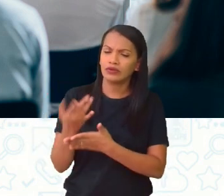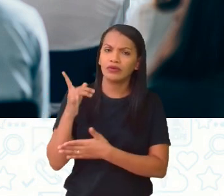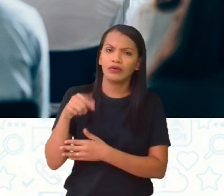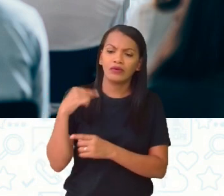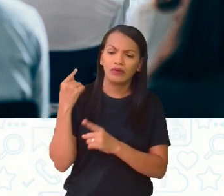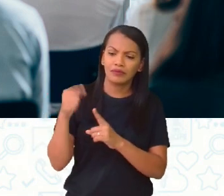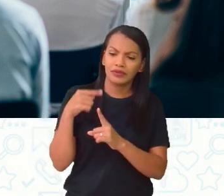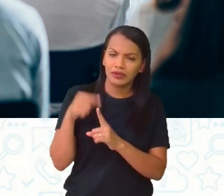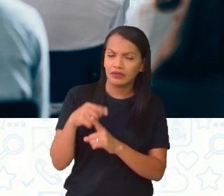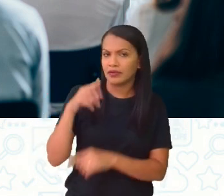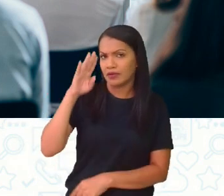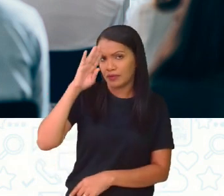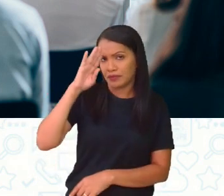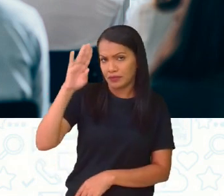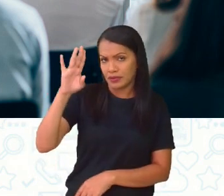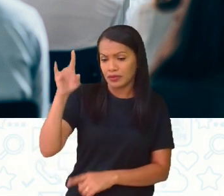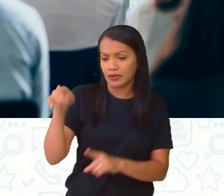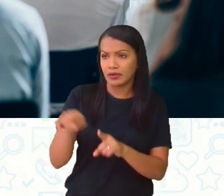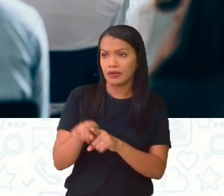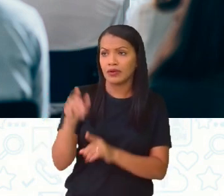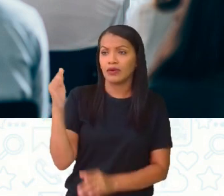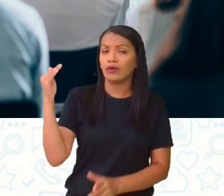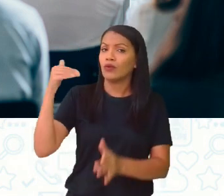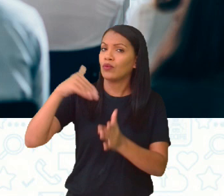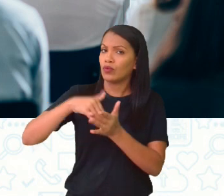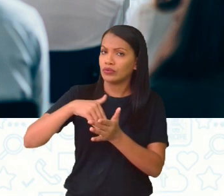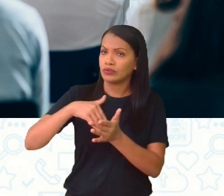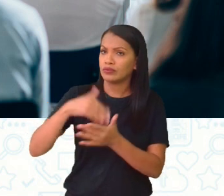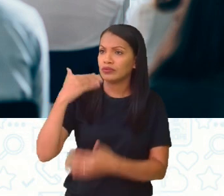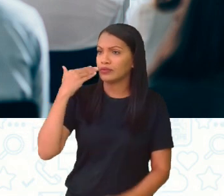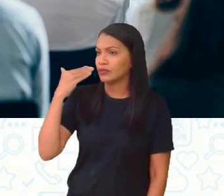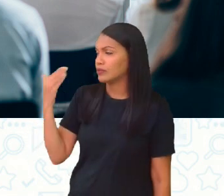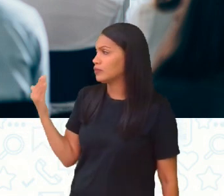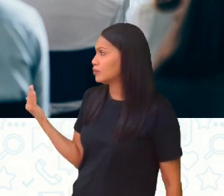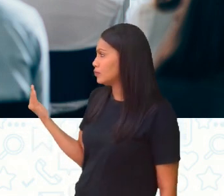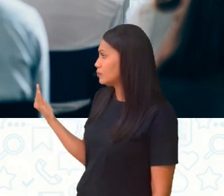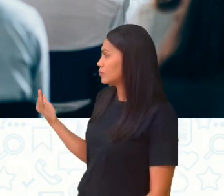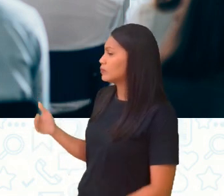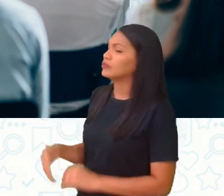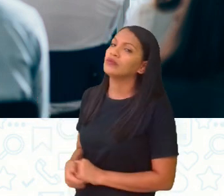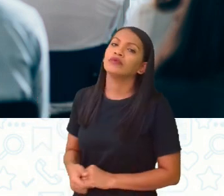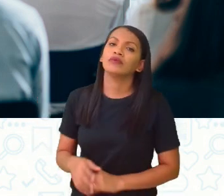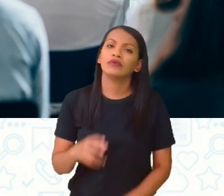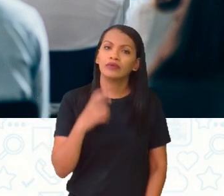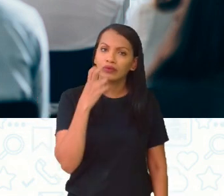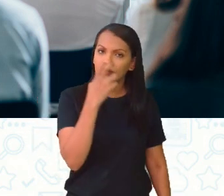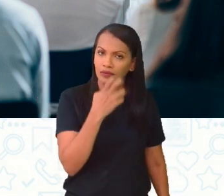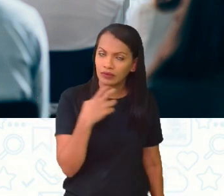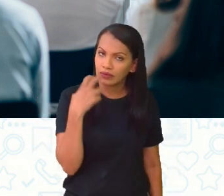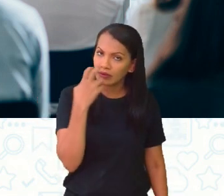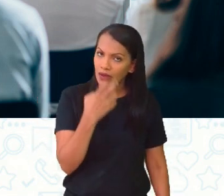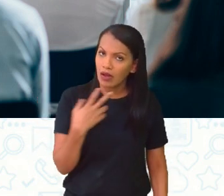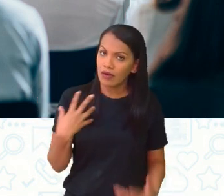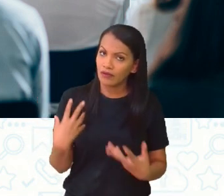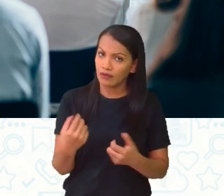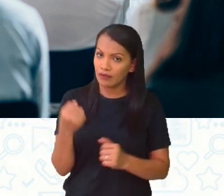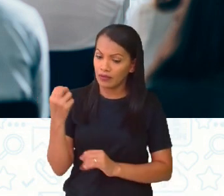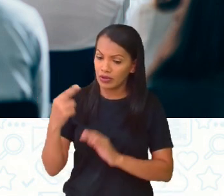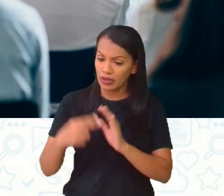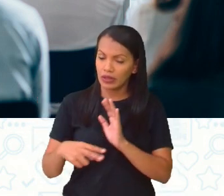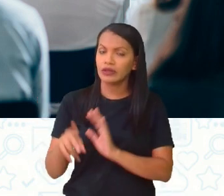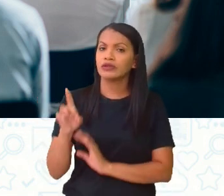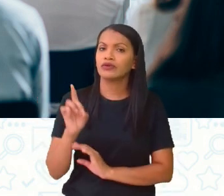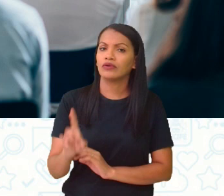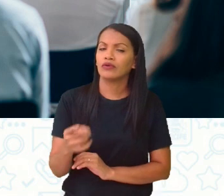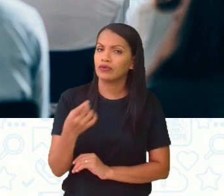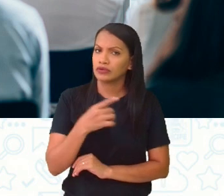objetivo principal e último desse gênero. Desse gênero oral, vou refazer, vamos ler novamente?